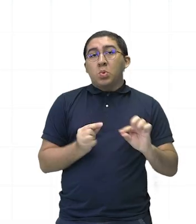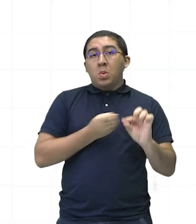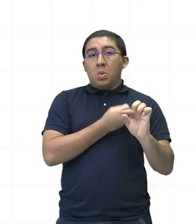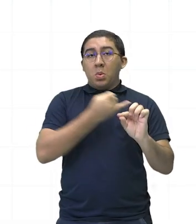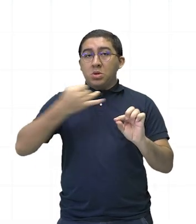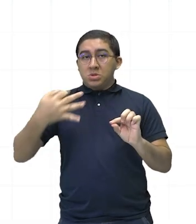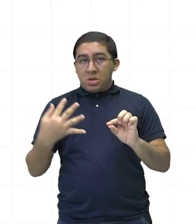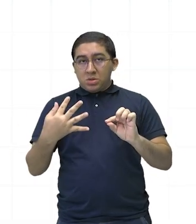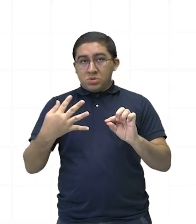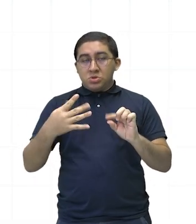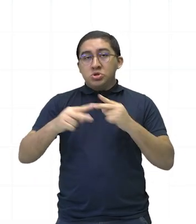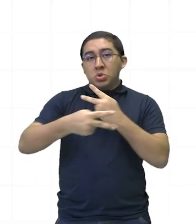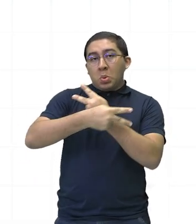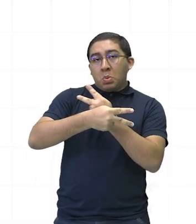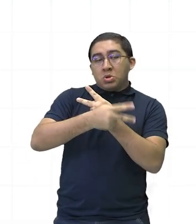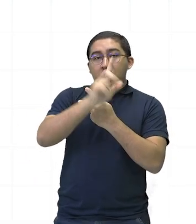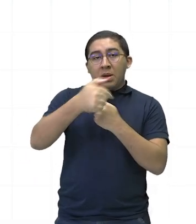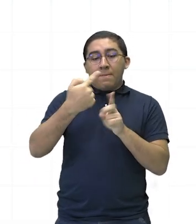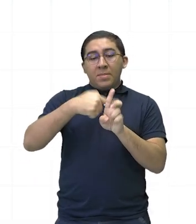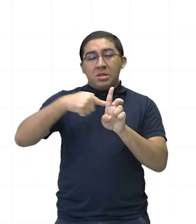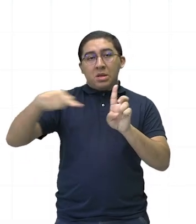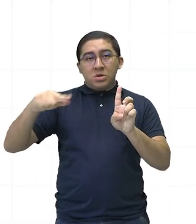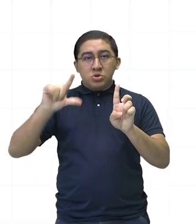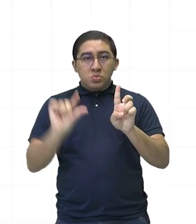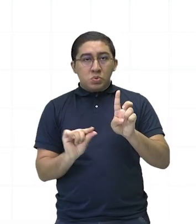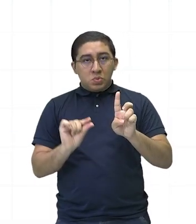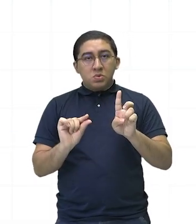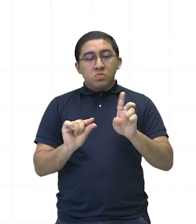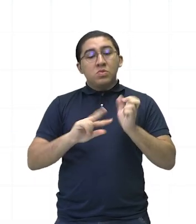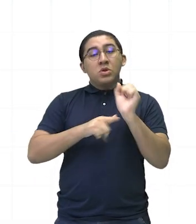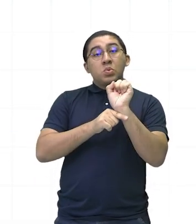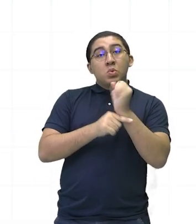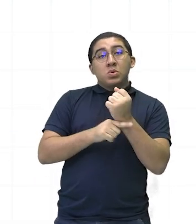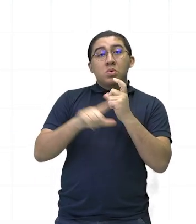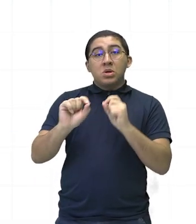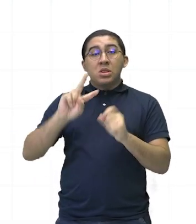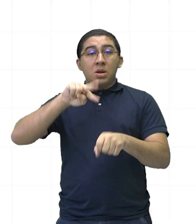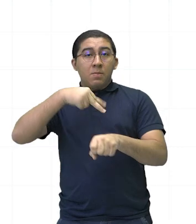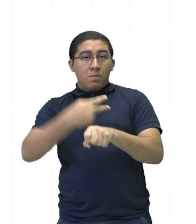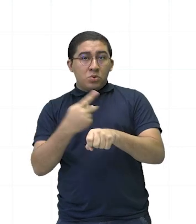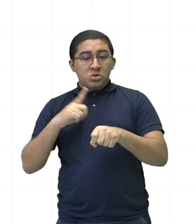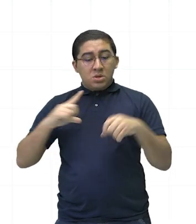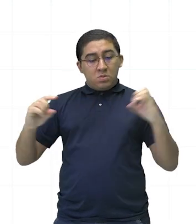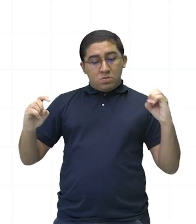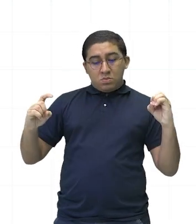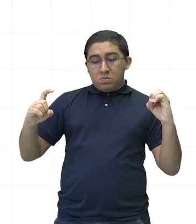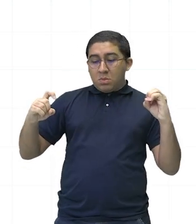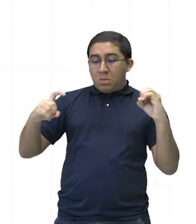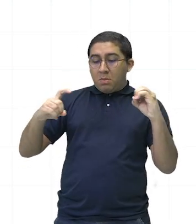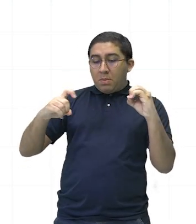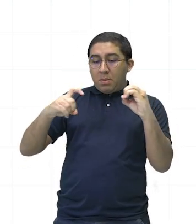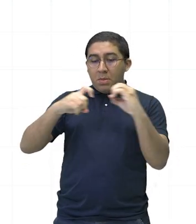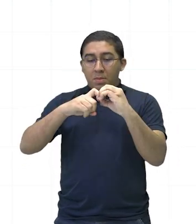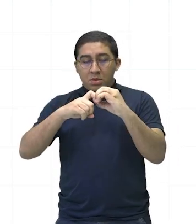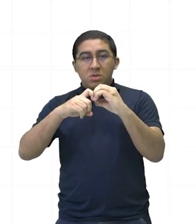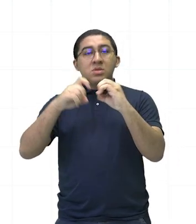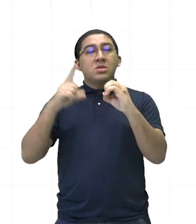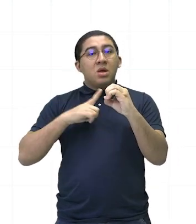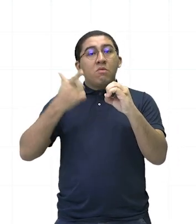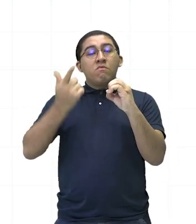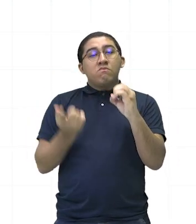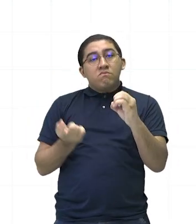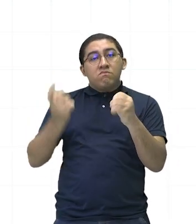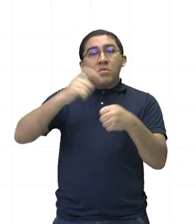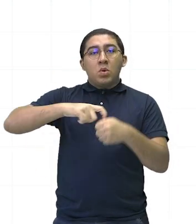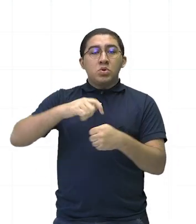de cromossomos pela metade, garantindo que a fusão dos gametas, durante a fecundação, restabeleça o